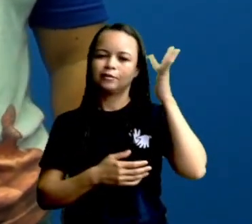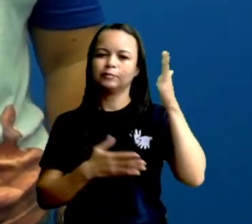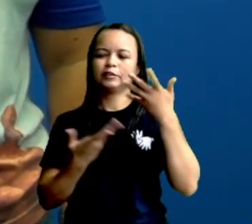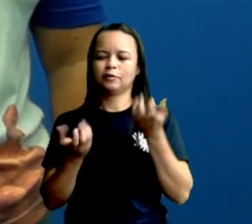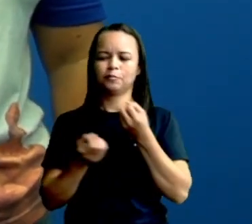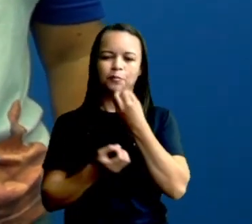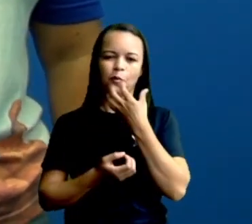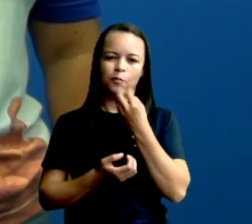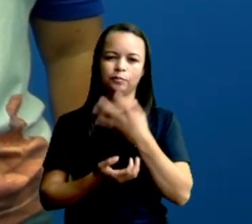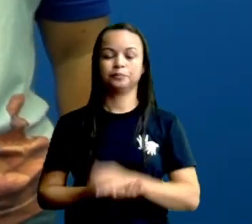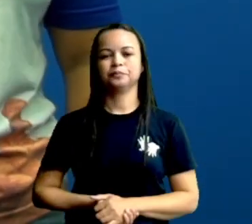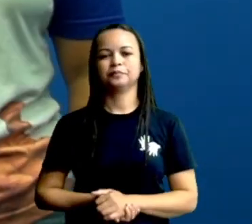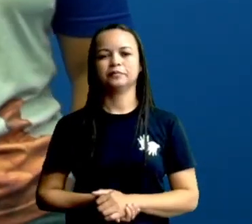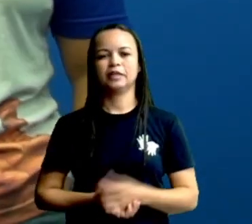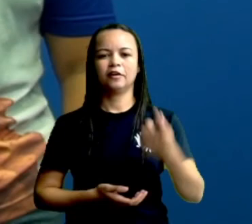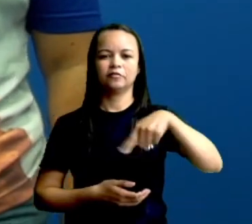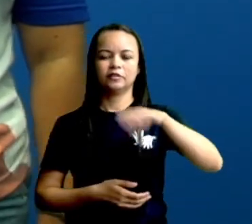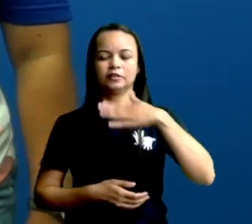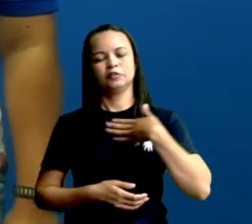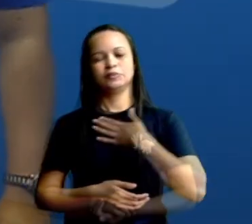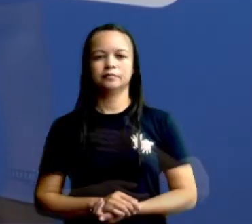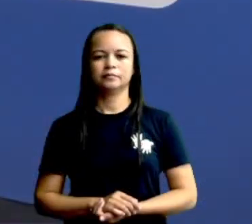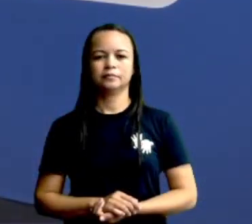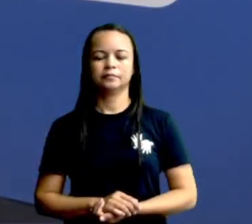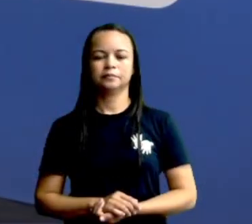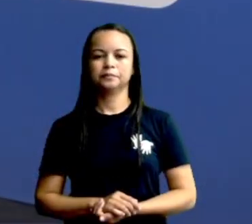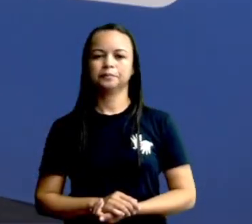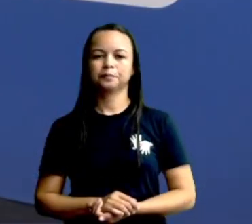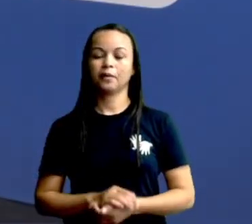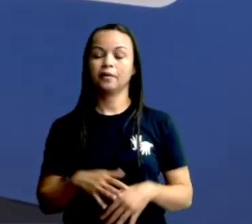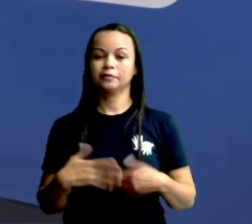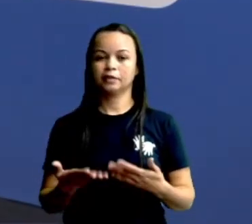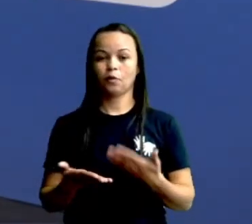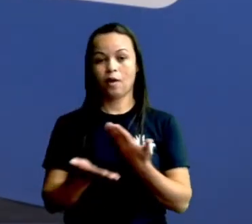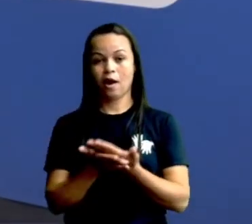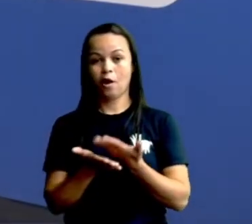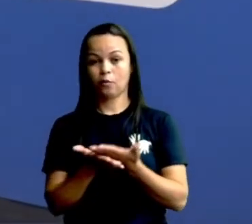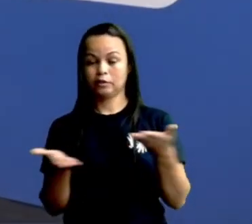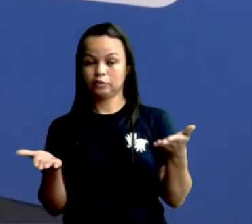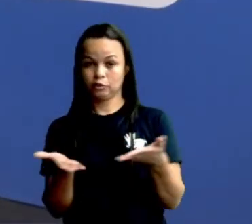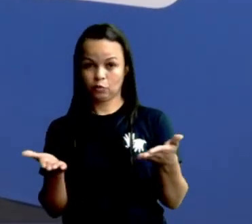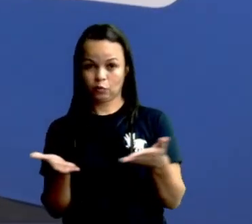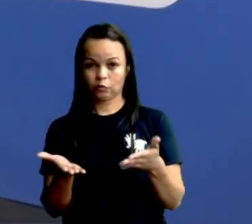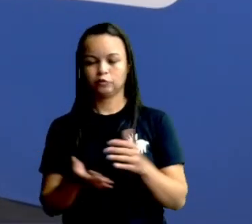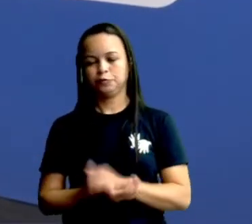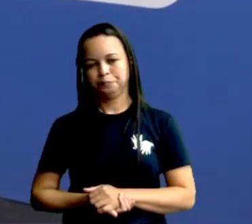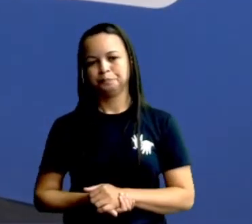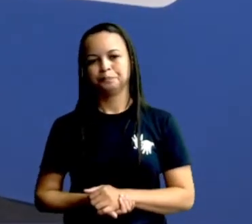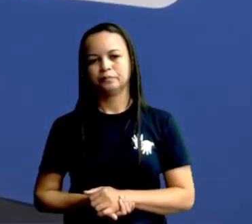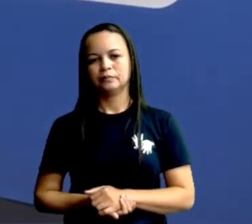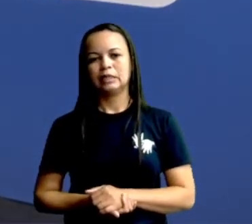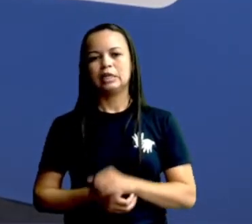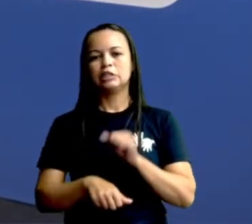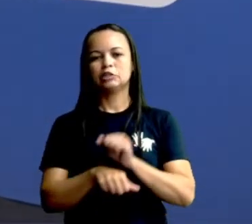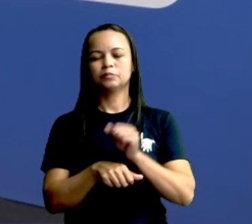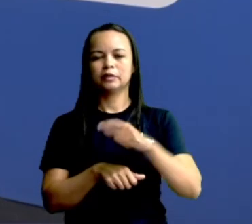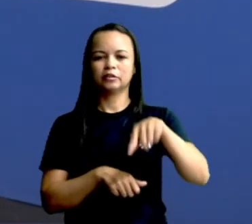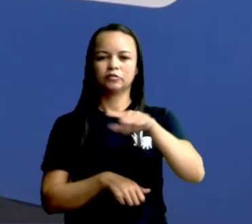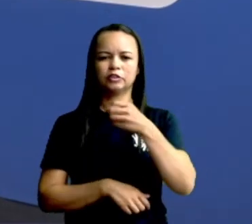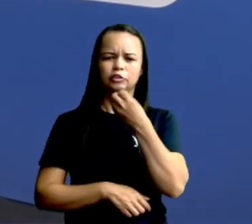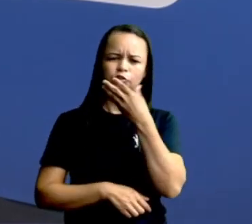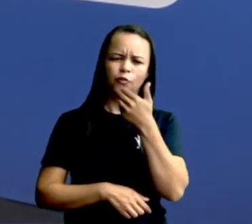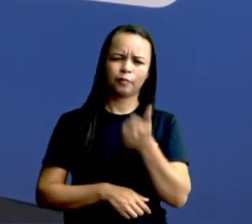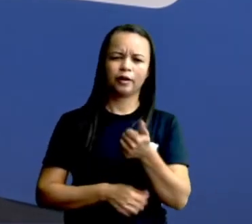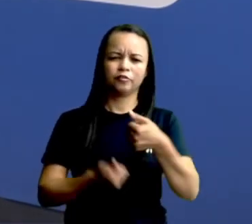imaginação tá bom E aí gostaram na história Então pessoal Essa foi a nossa aula de hoje certo espero que vocês estejam